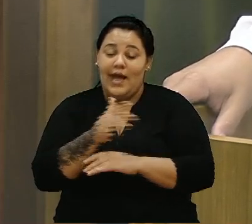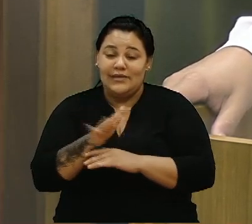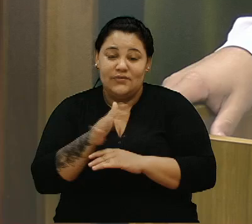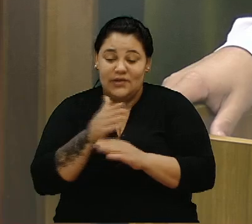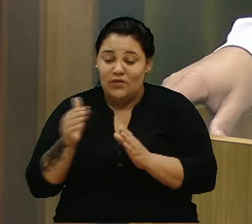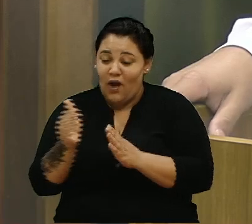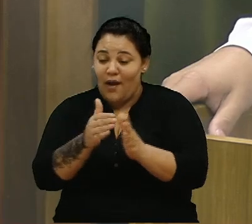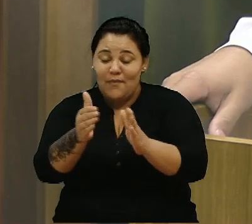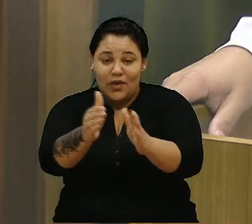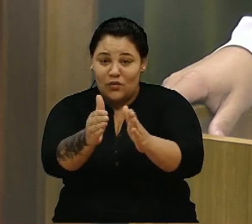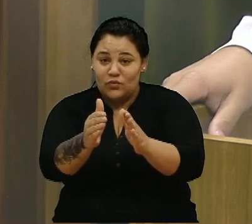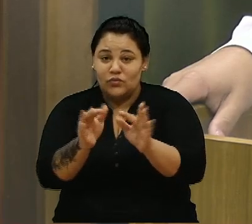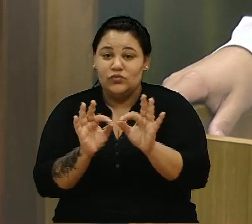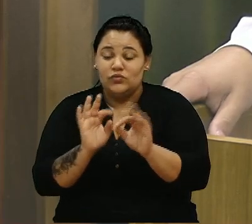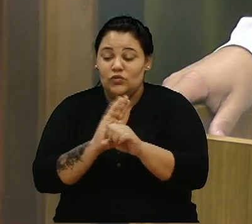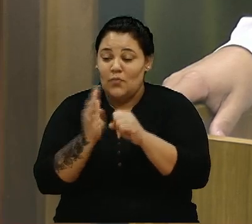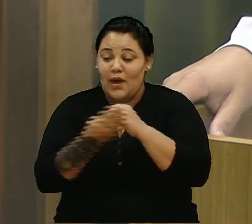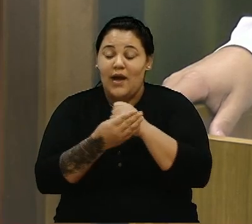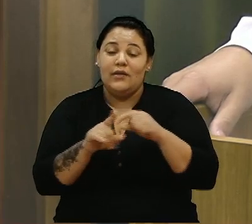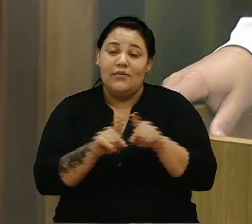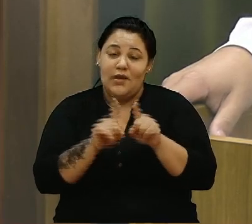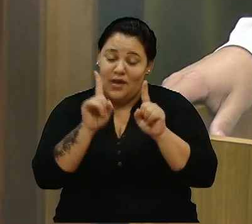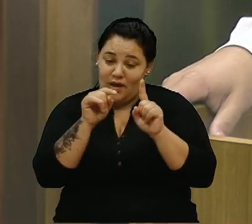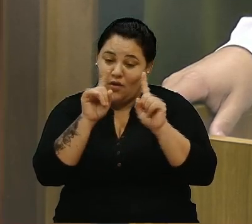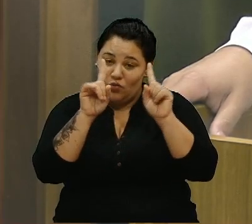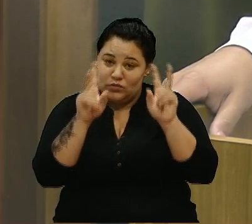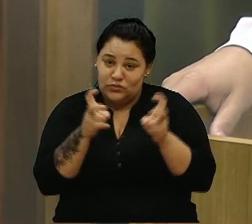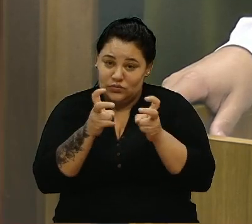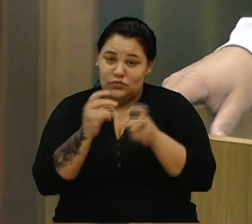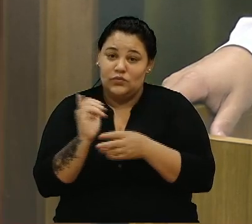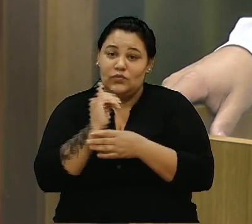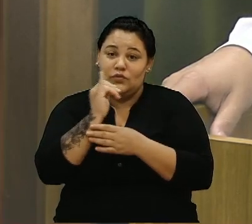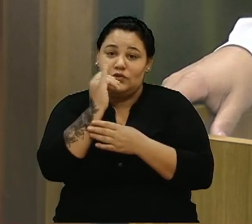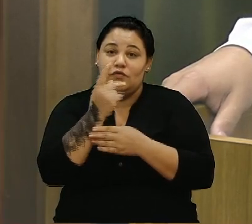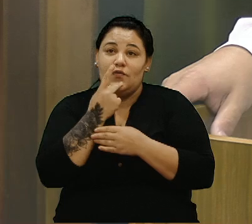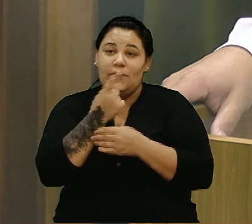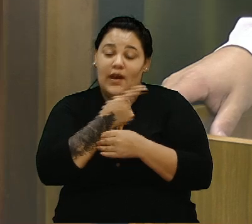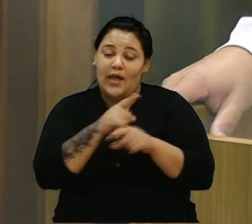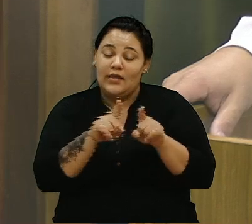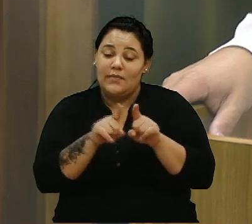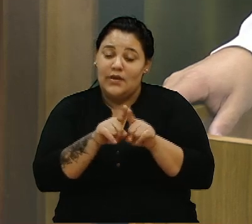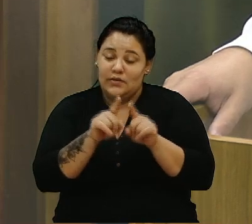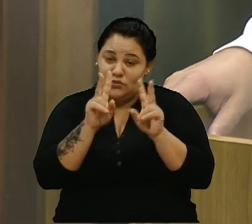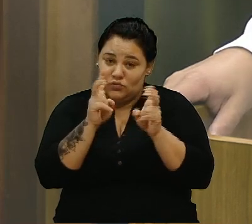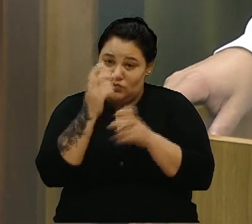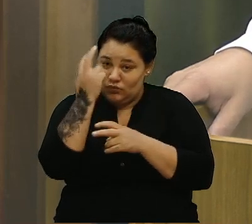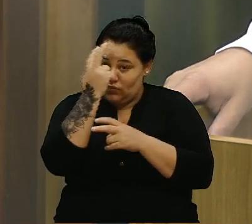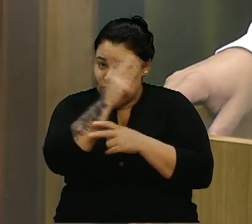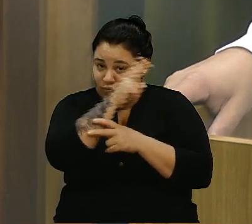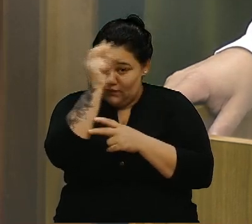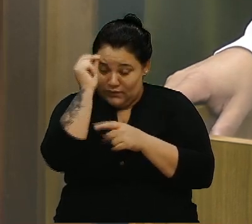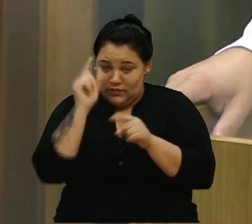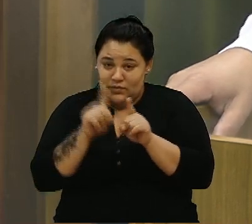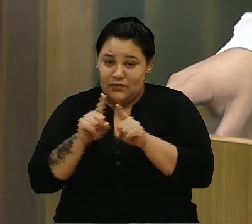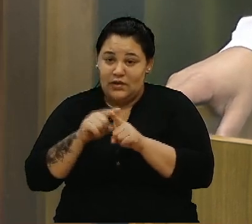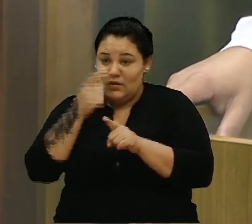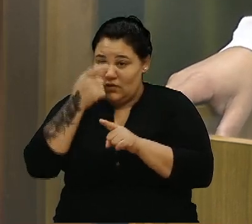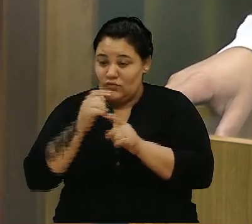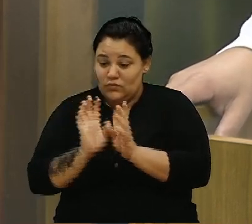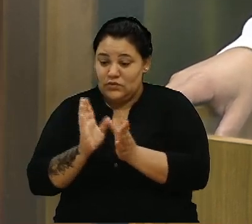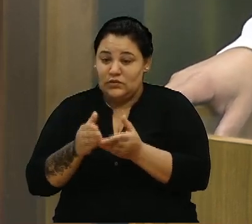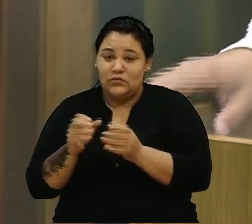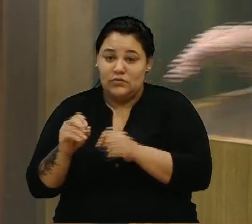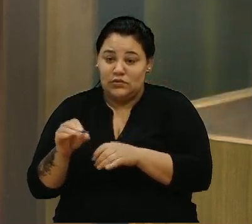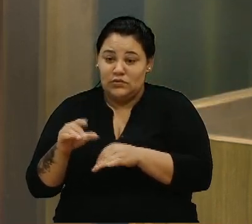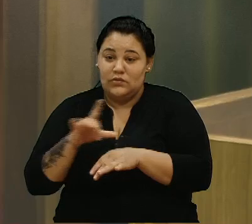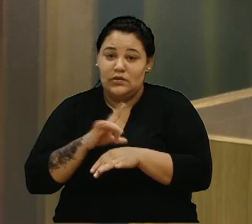entre os bairros. Então, é um tema importante. Vou tocar nesse assunto com o prefeito e acho que a Comissão de Educação, o vereador Edson, que o senhor preside,